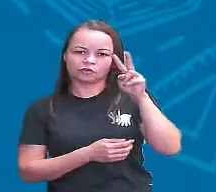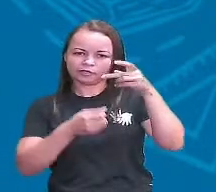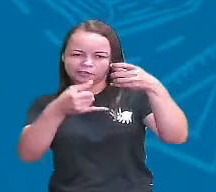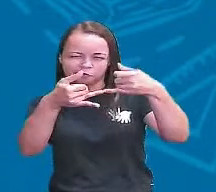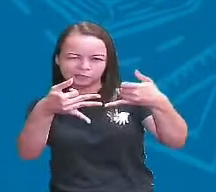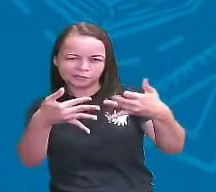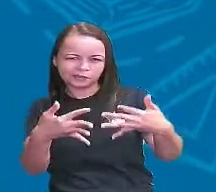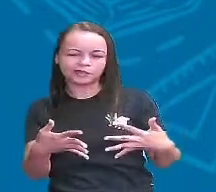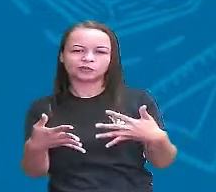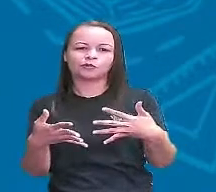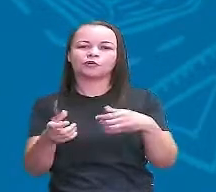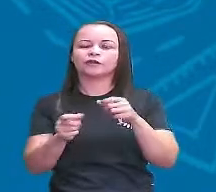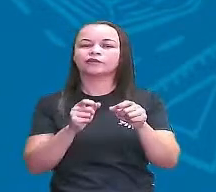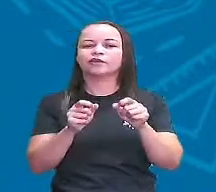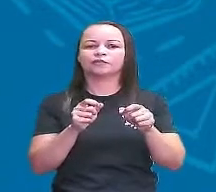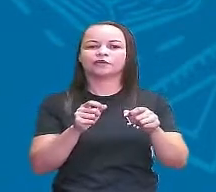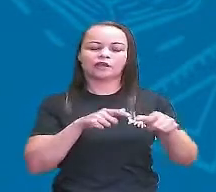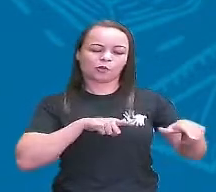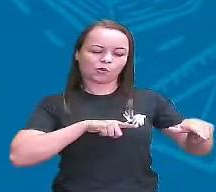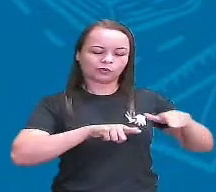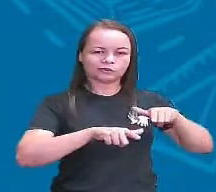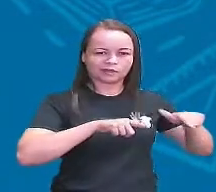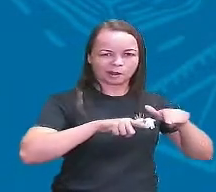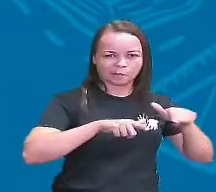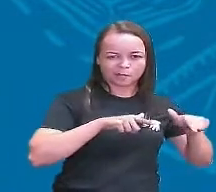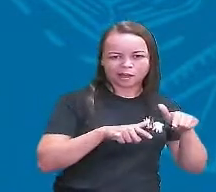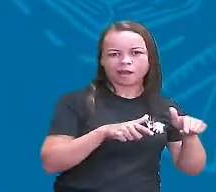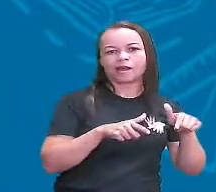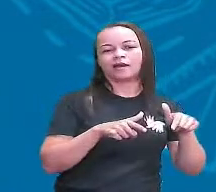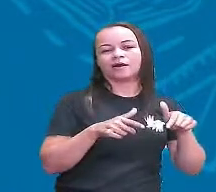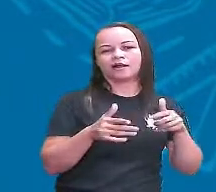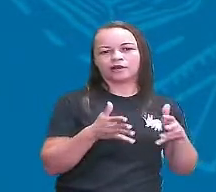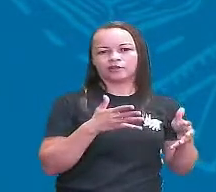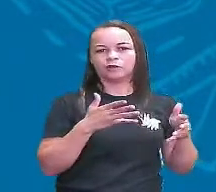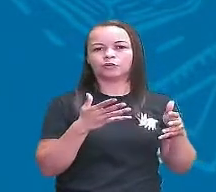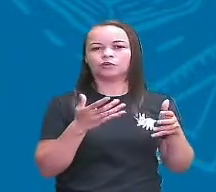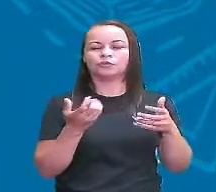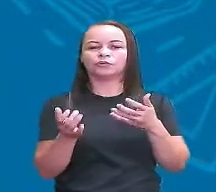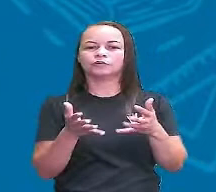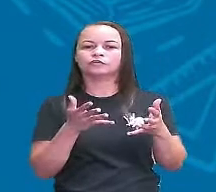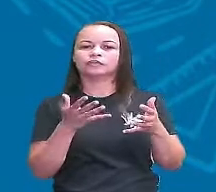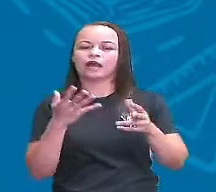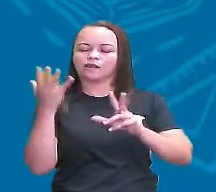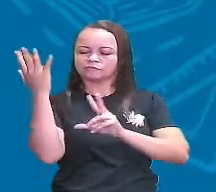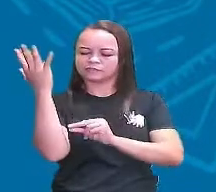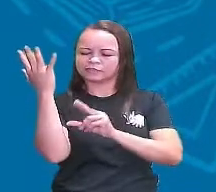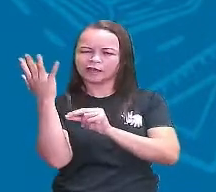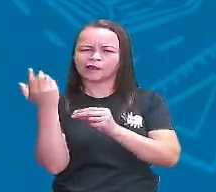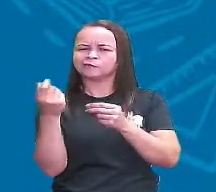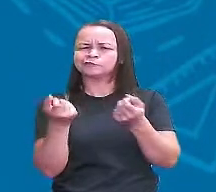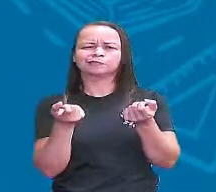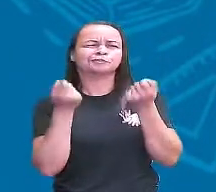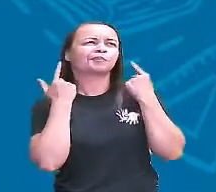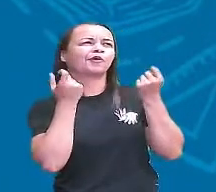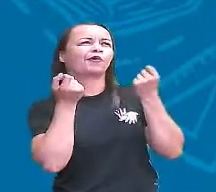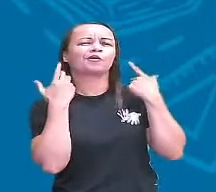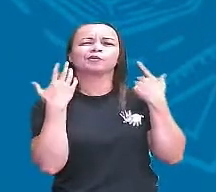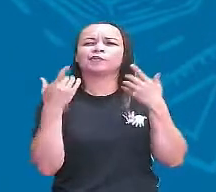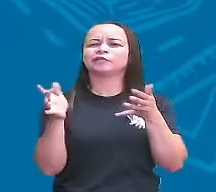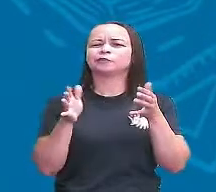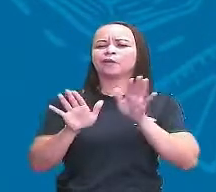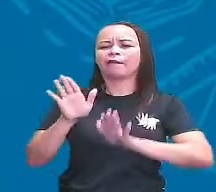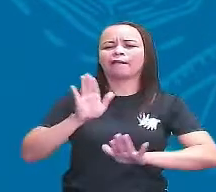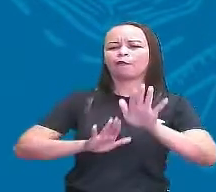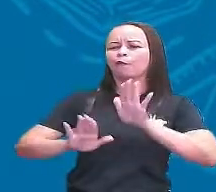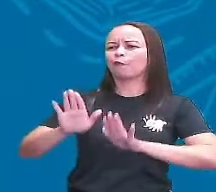que era o trabalho da cigarra em cantar, não estava se preocupando em